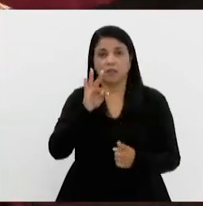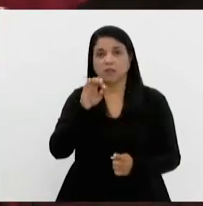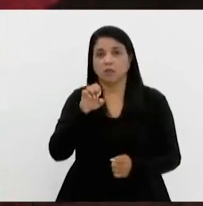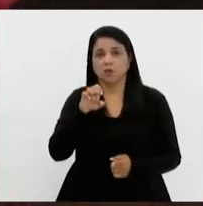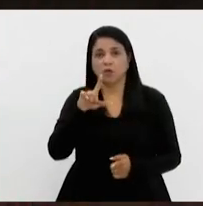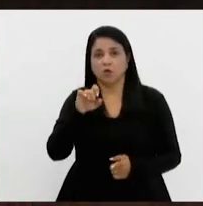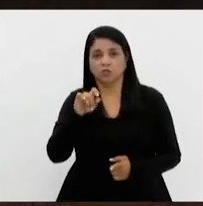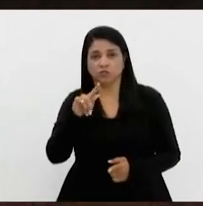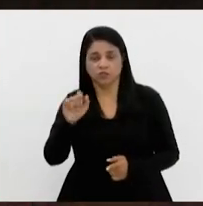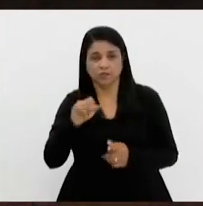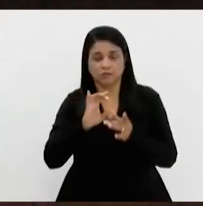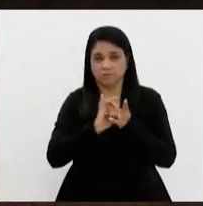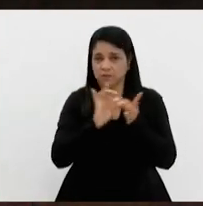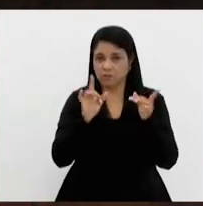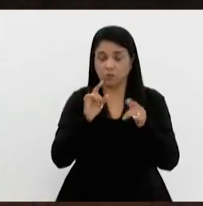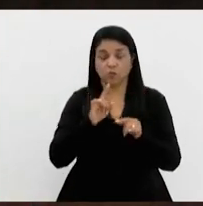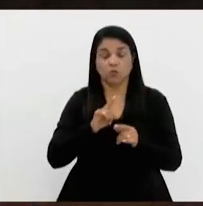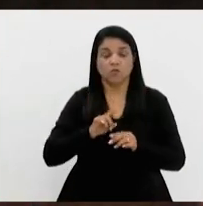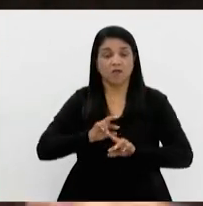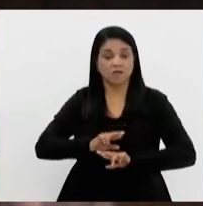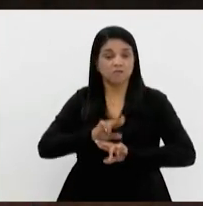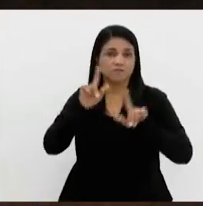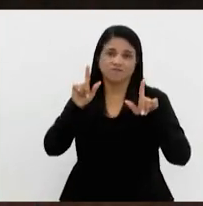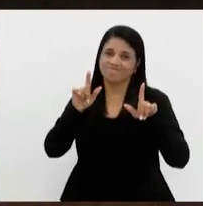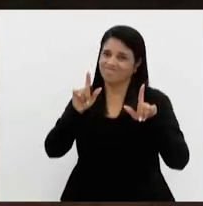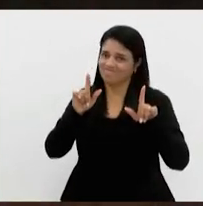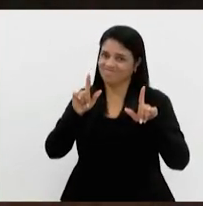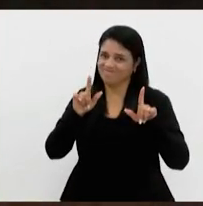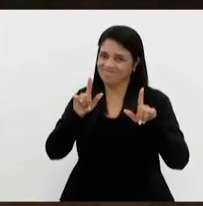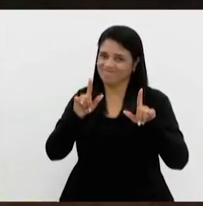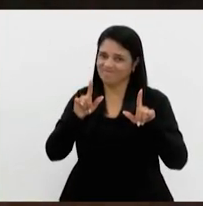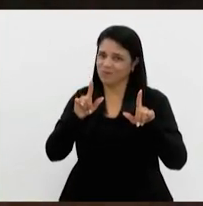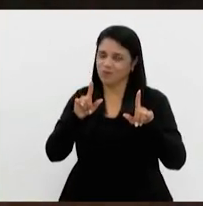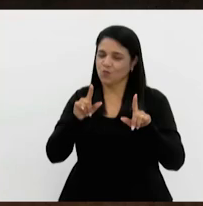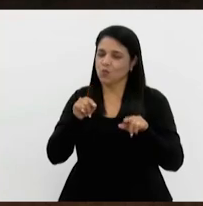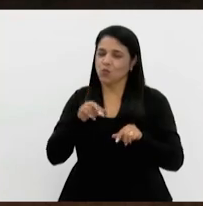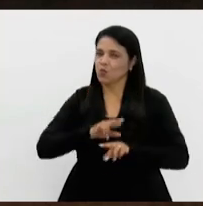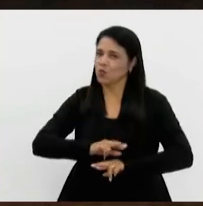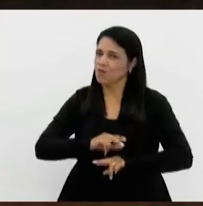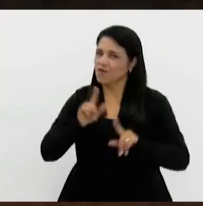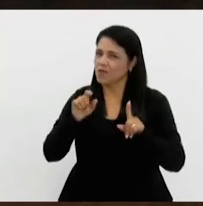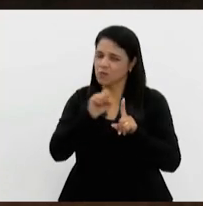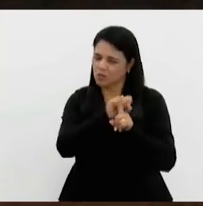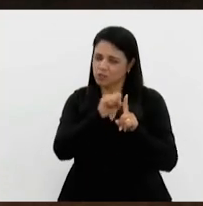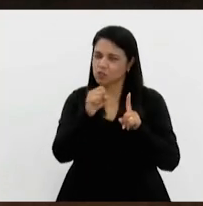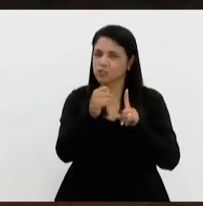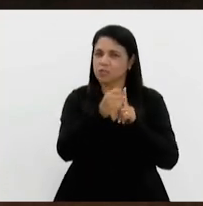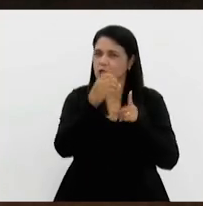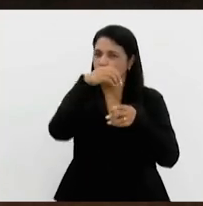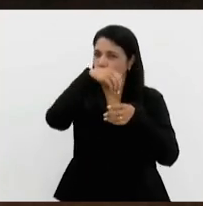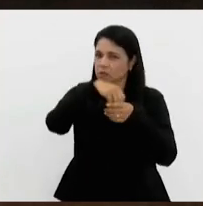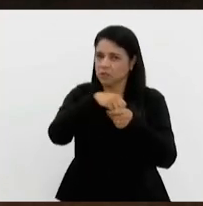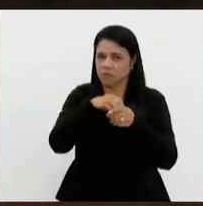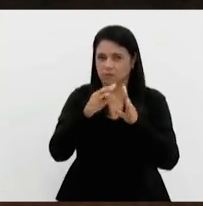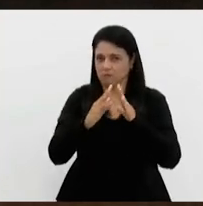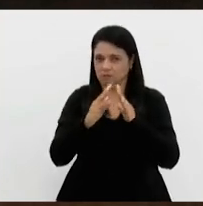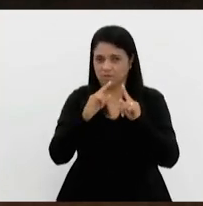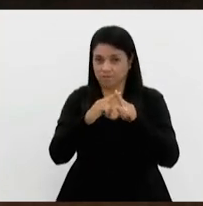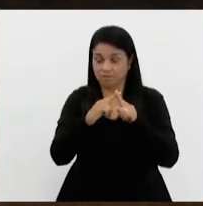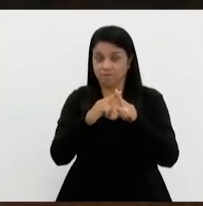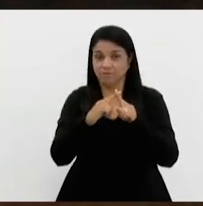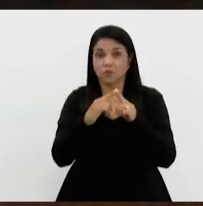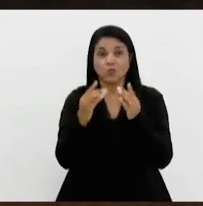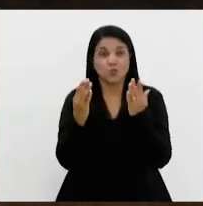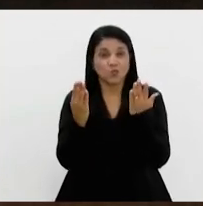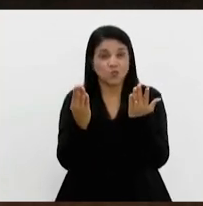libertação não é esse de trazer algo social para o seio da igreja. O cristianismo de